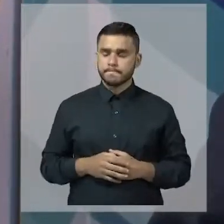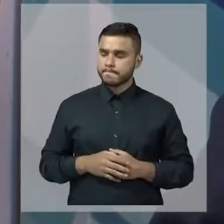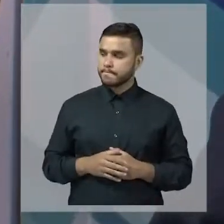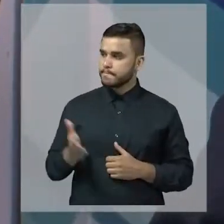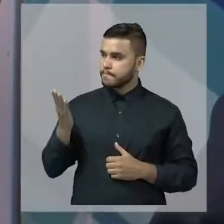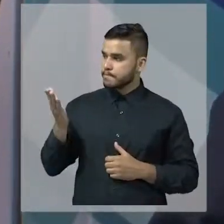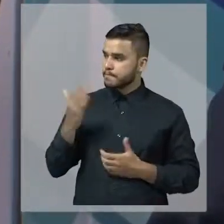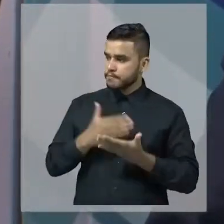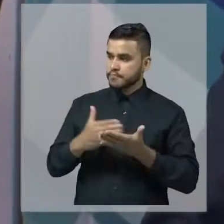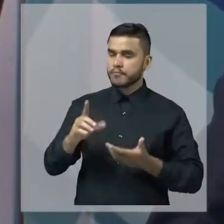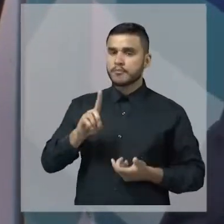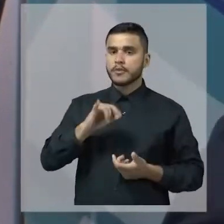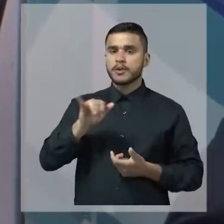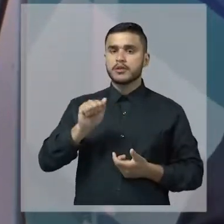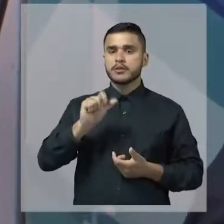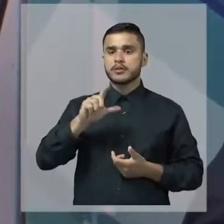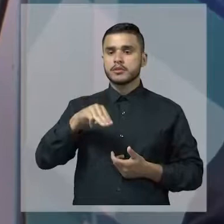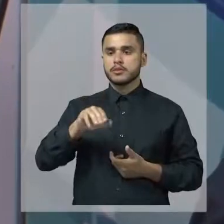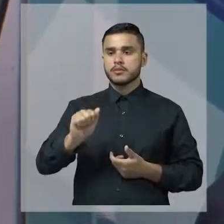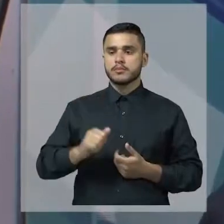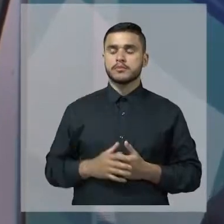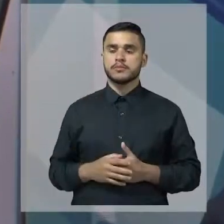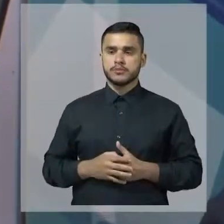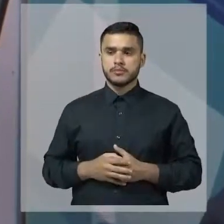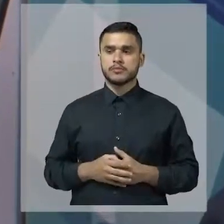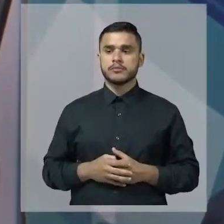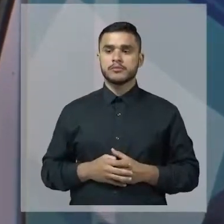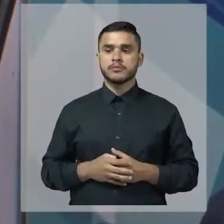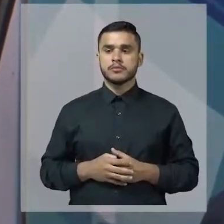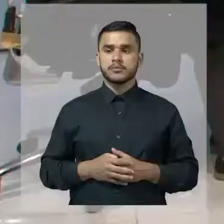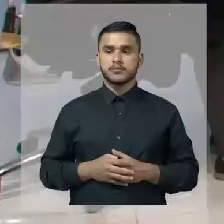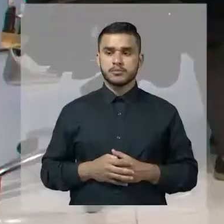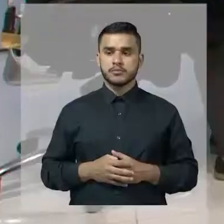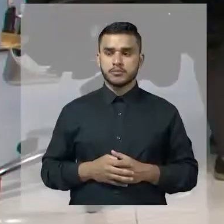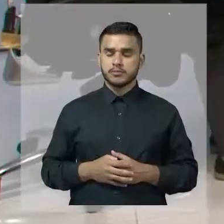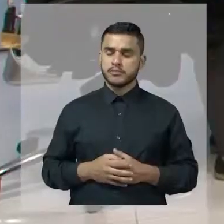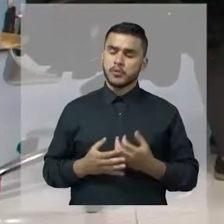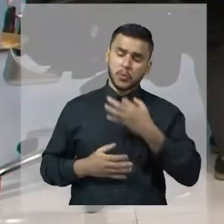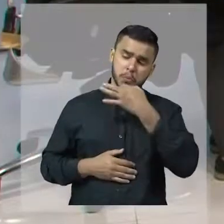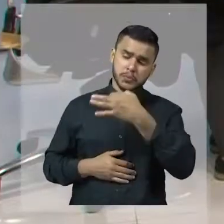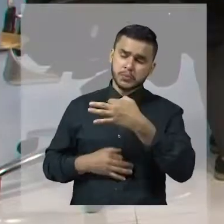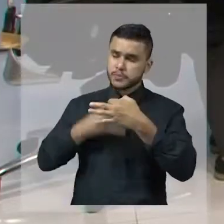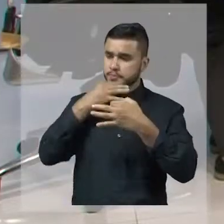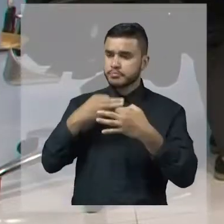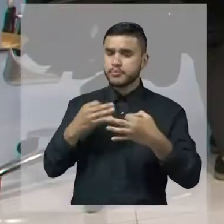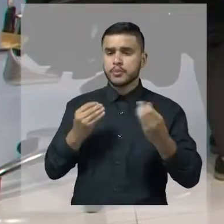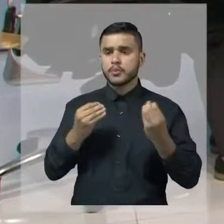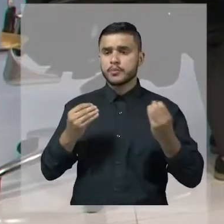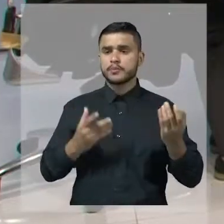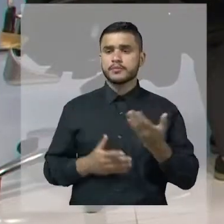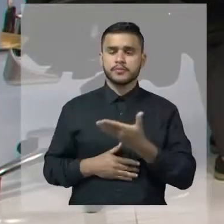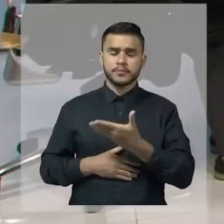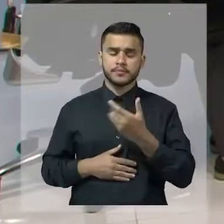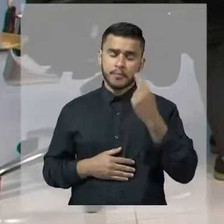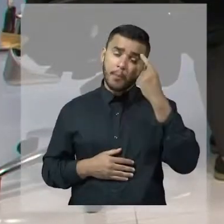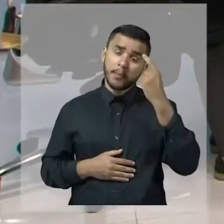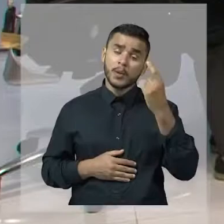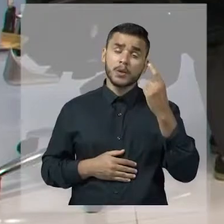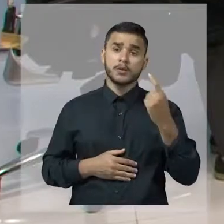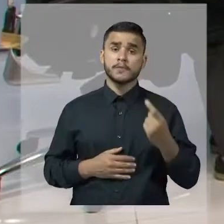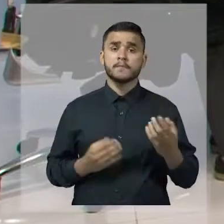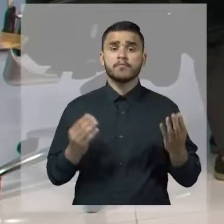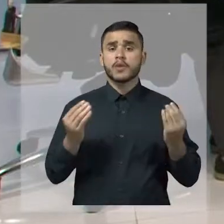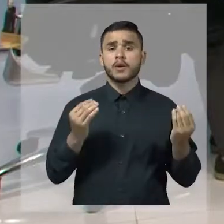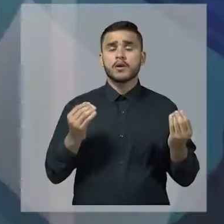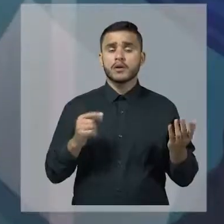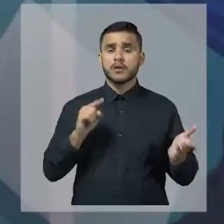doutor Djalma Pinto. Qual é a sua percepção? Há algumas interpretações segundo as quais a Suprema Corte está se colocando acima